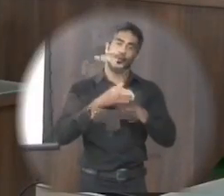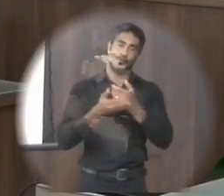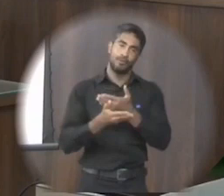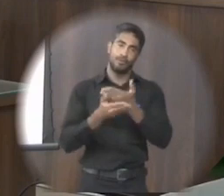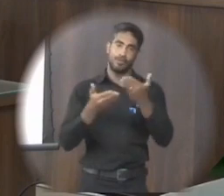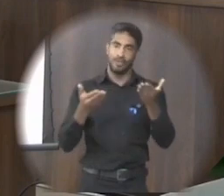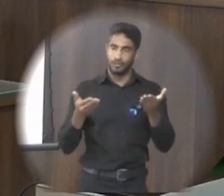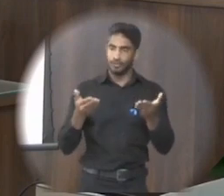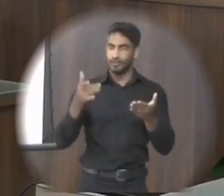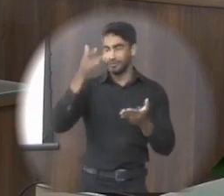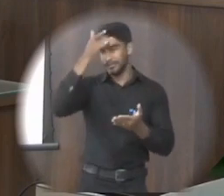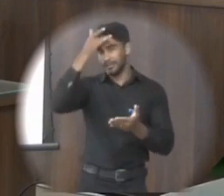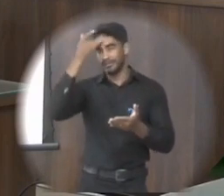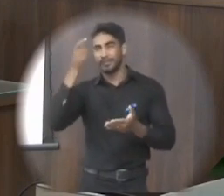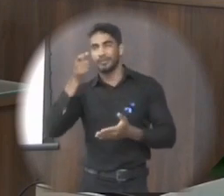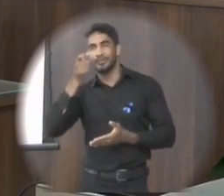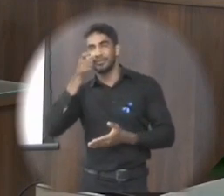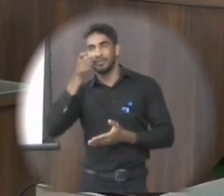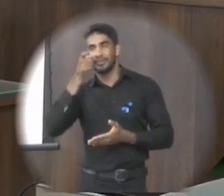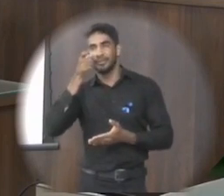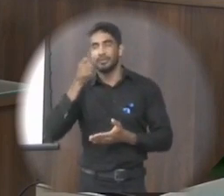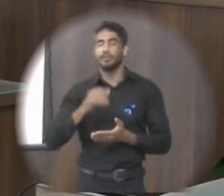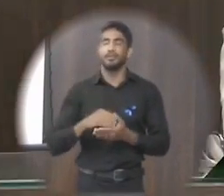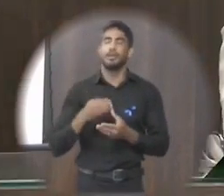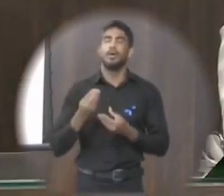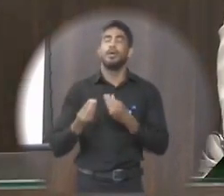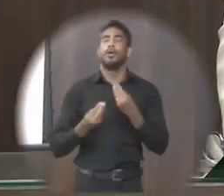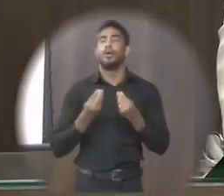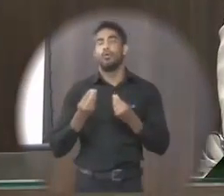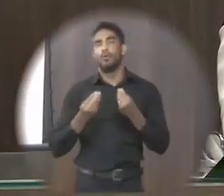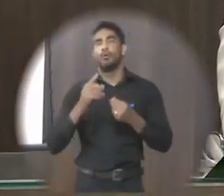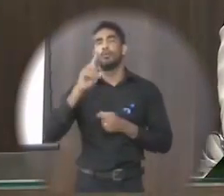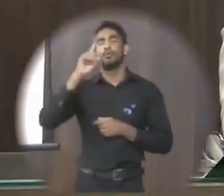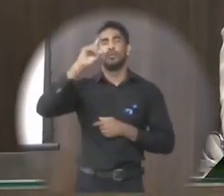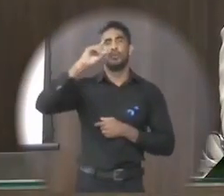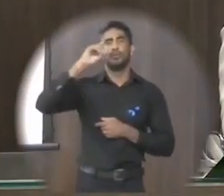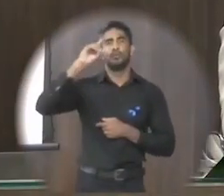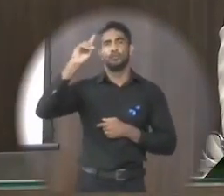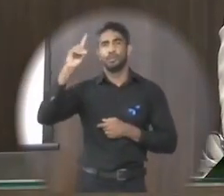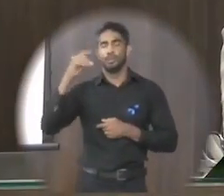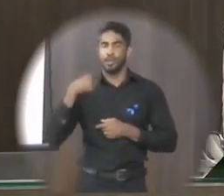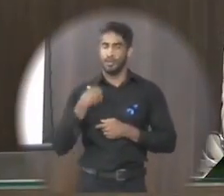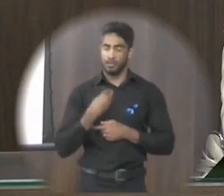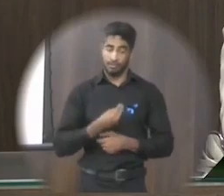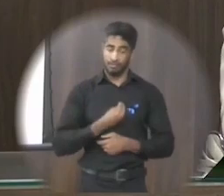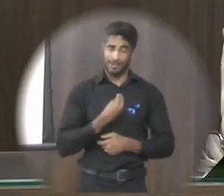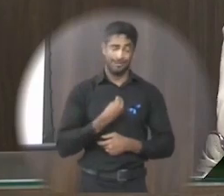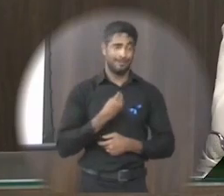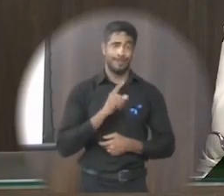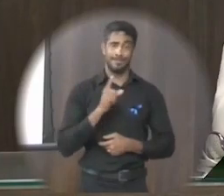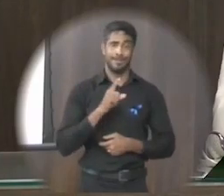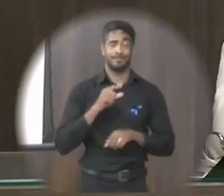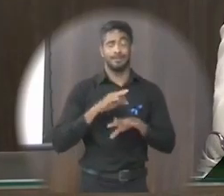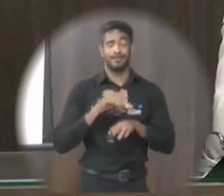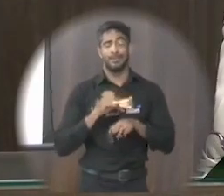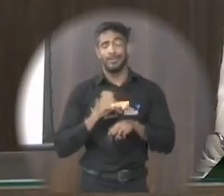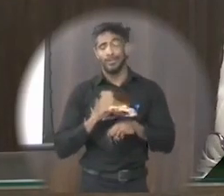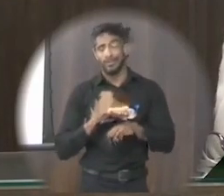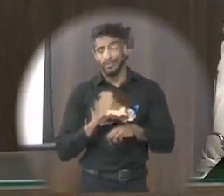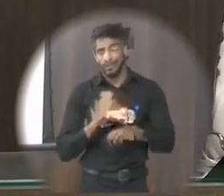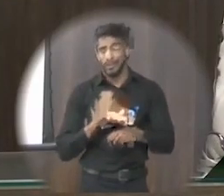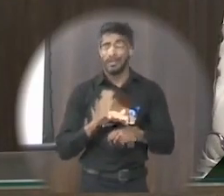ouvintes que nos assistem. Como no dia eu não pude participar, né, eu estava doente, estava